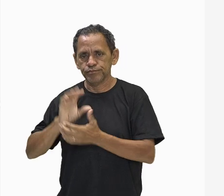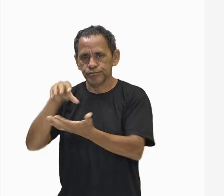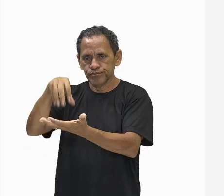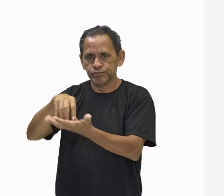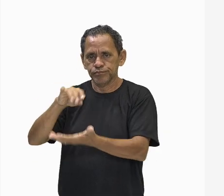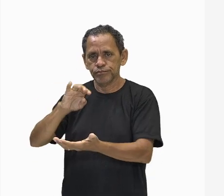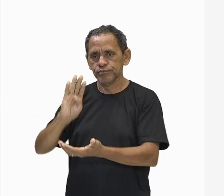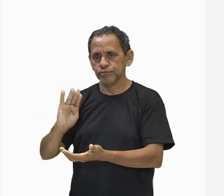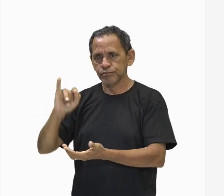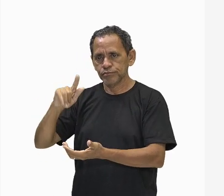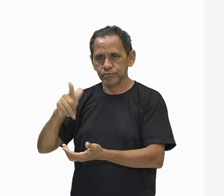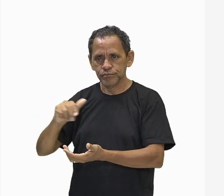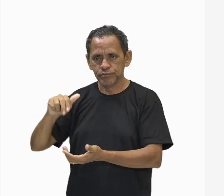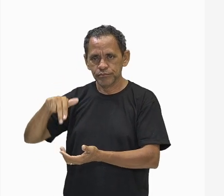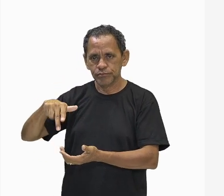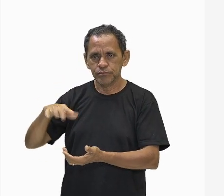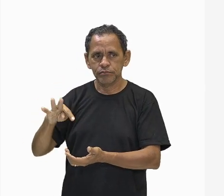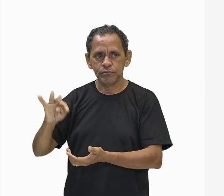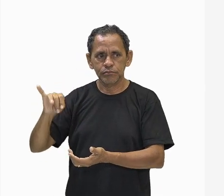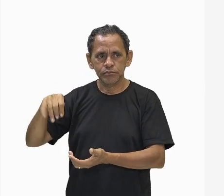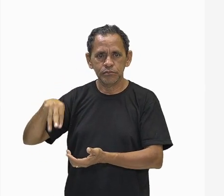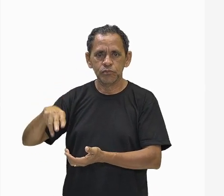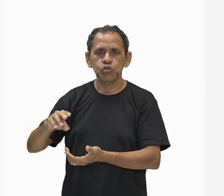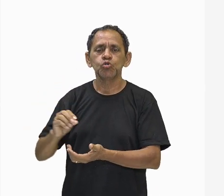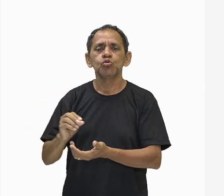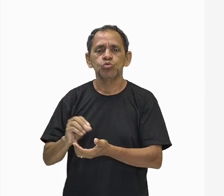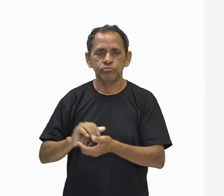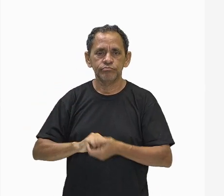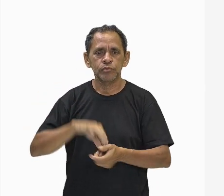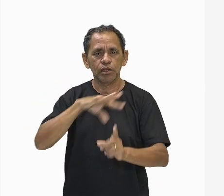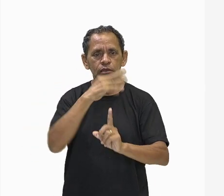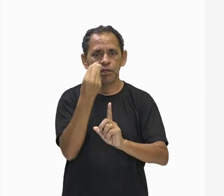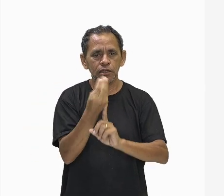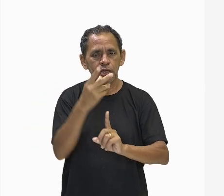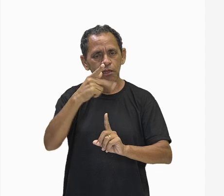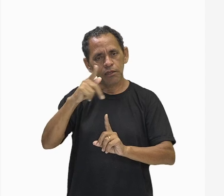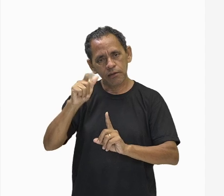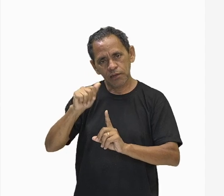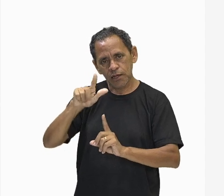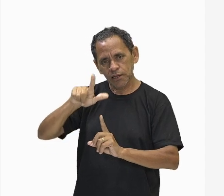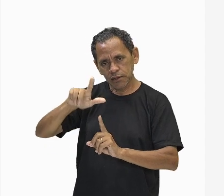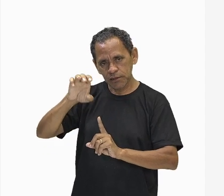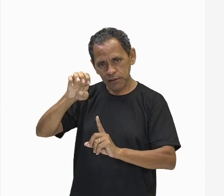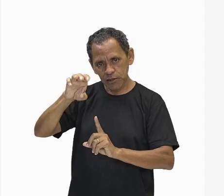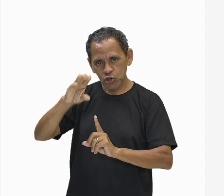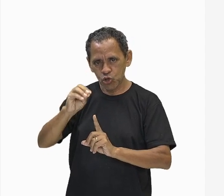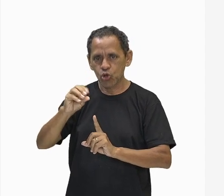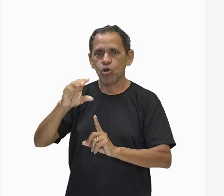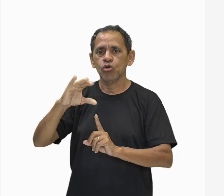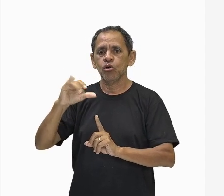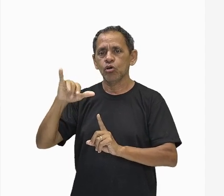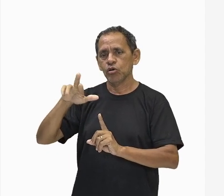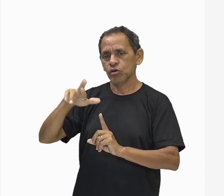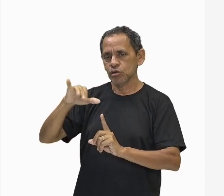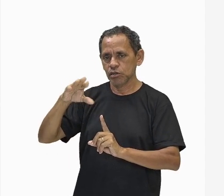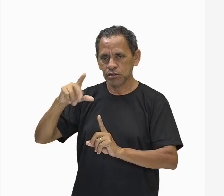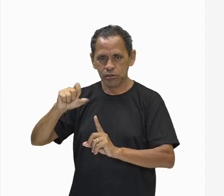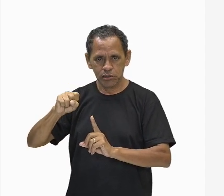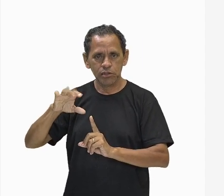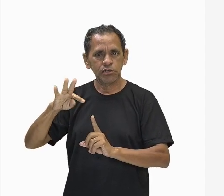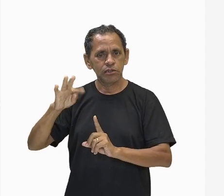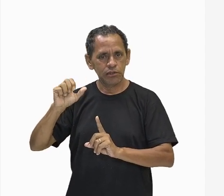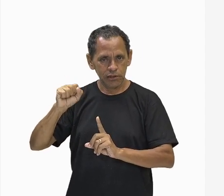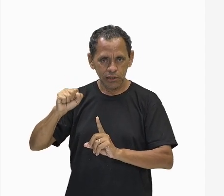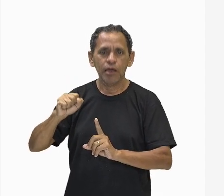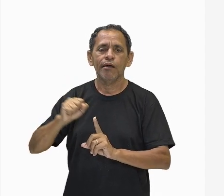galera. A arte paleocristã e arte bizantina. A arte bizantina se contextualizava na